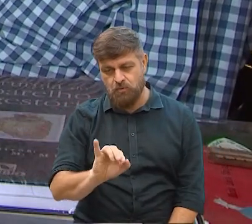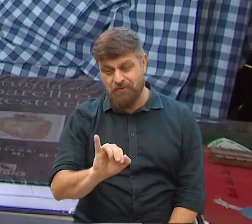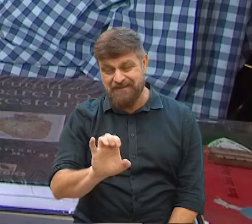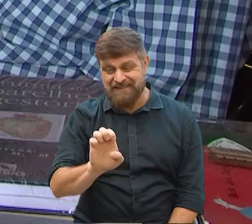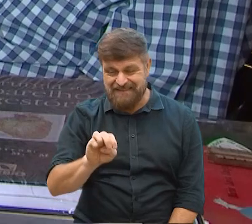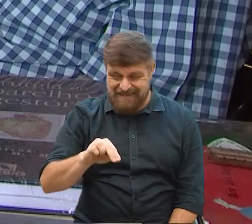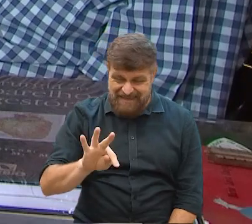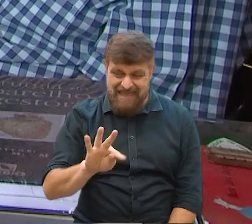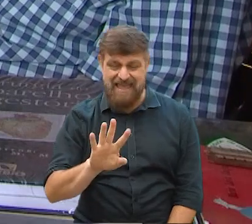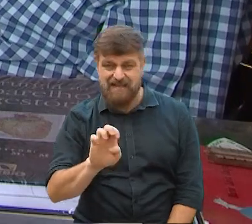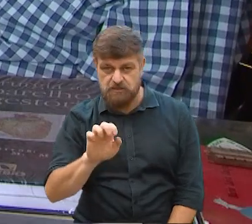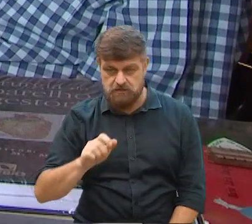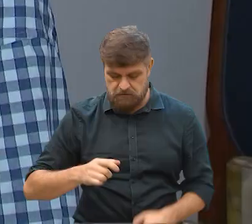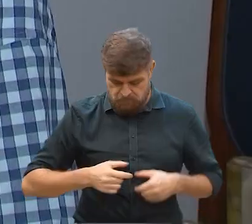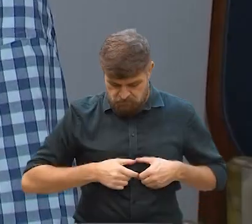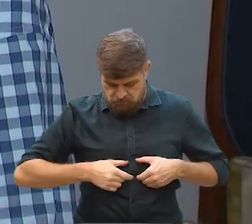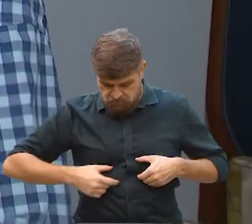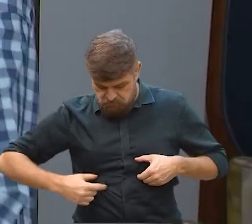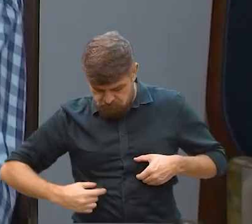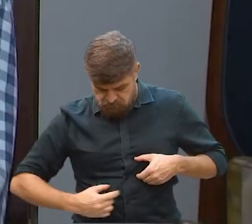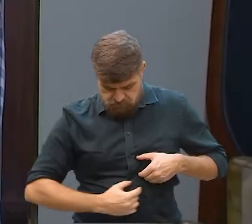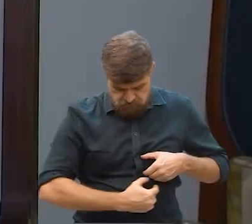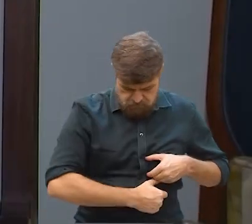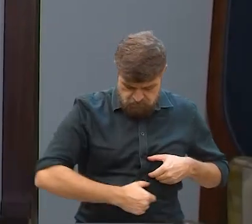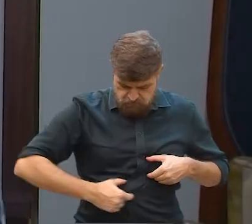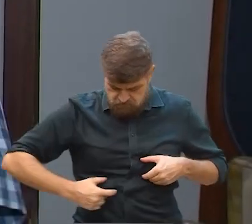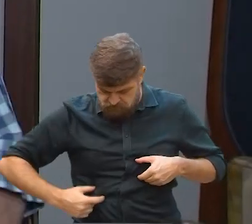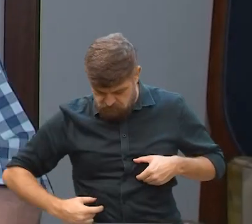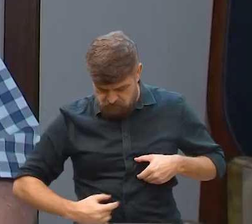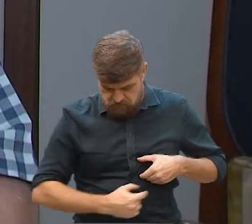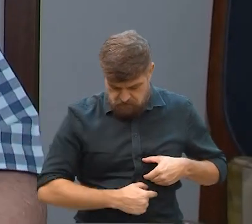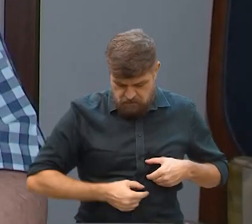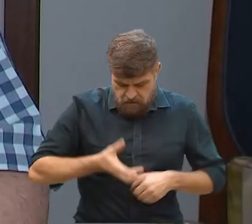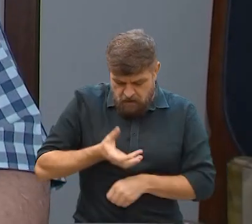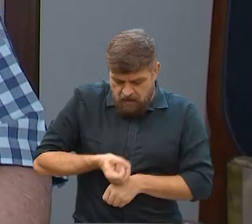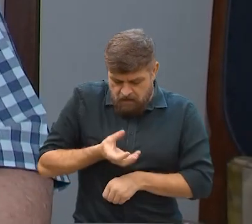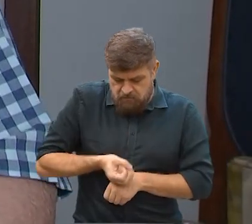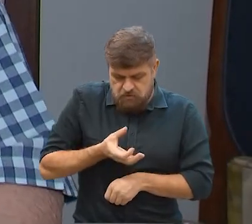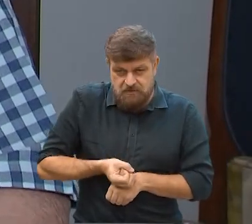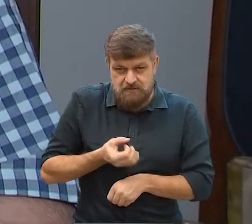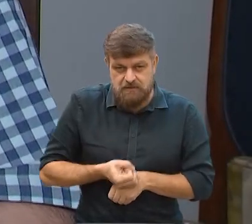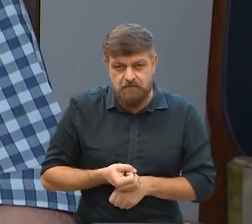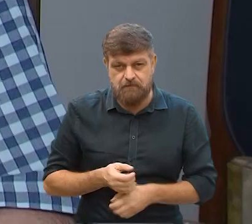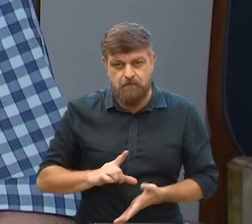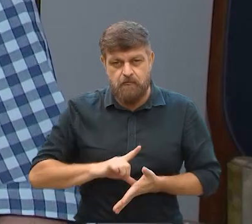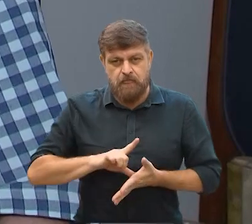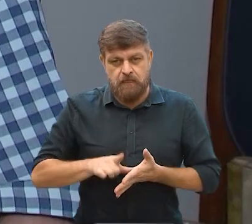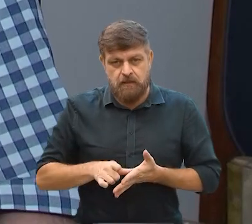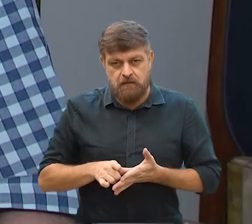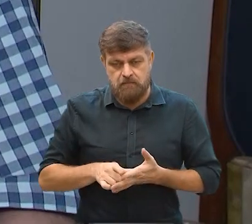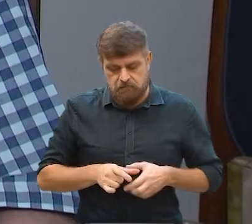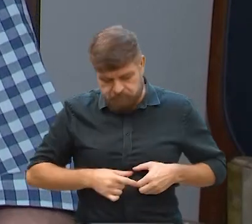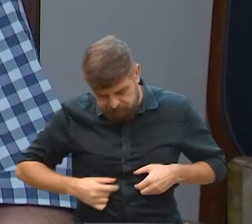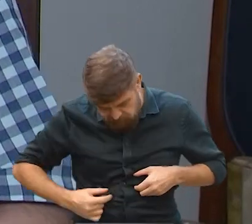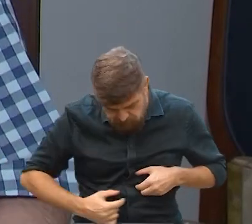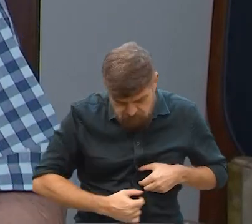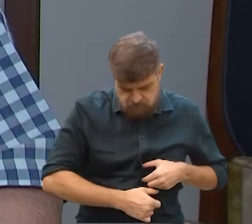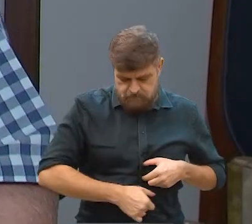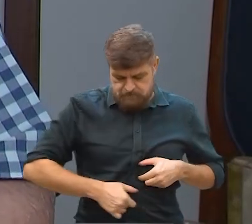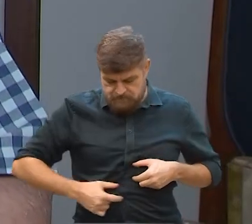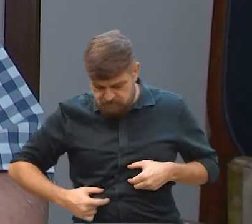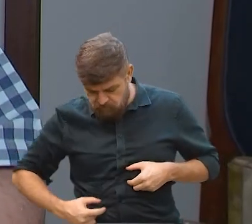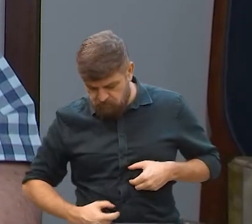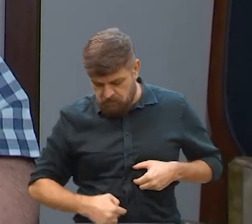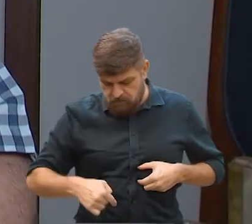do duodeno e ganha o jejum, e a absorção é feita no jejum. E aí ele desce, faz todo o processo